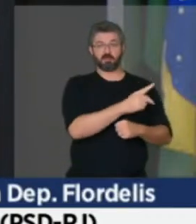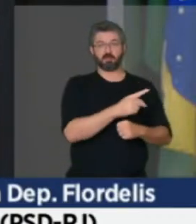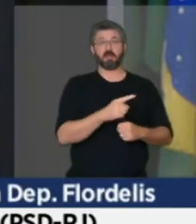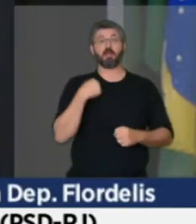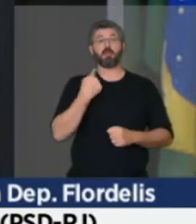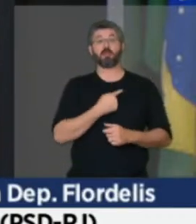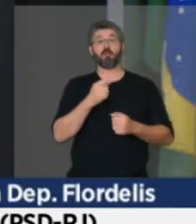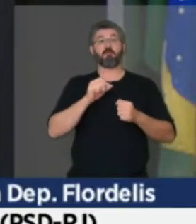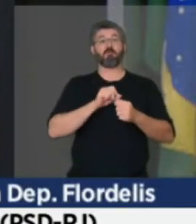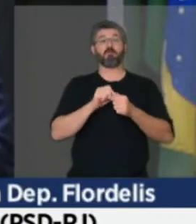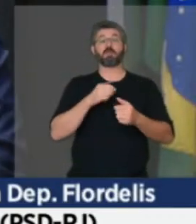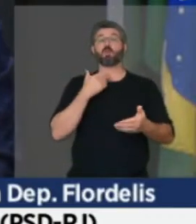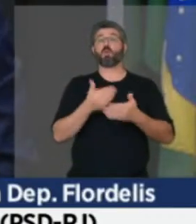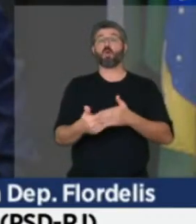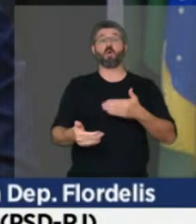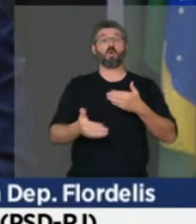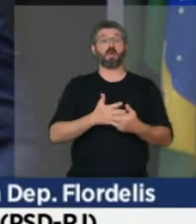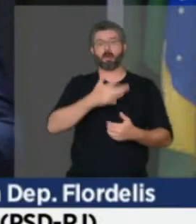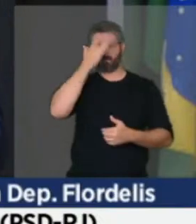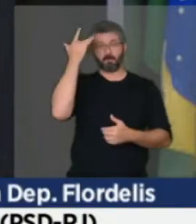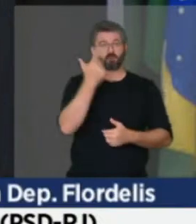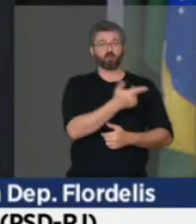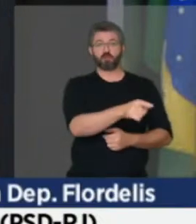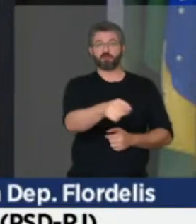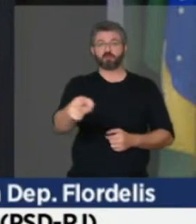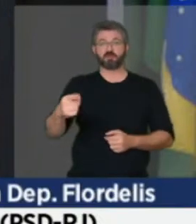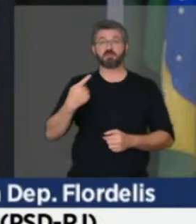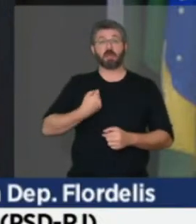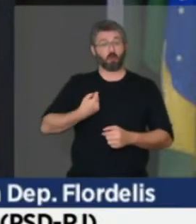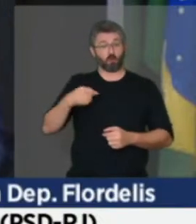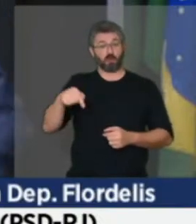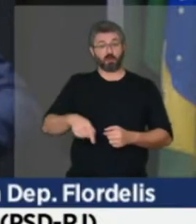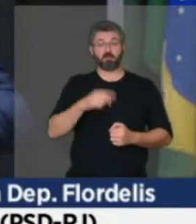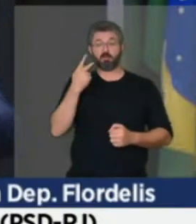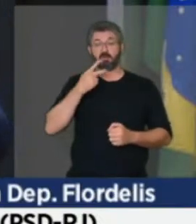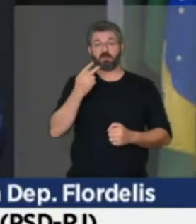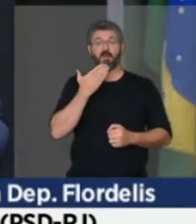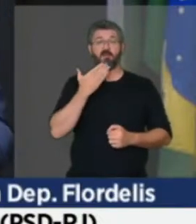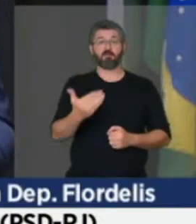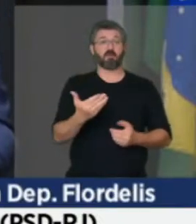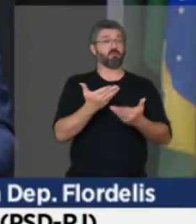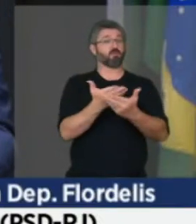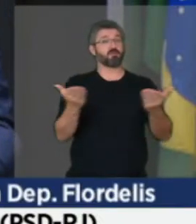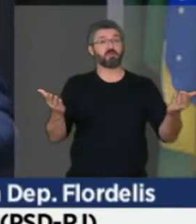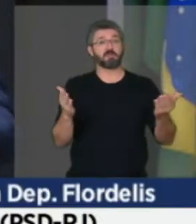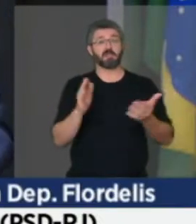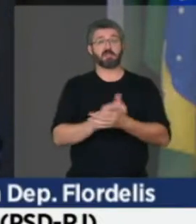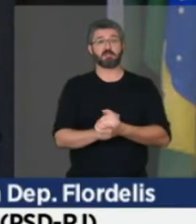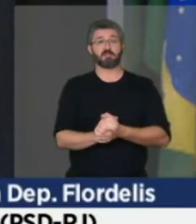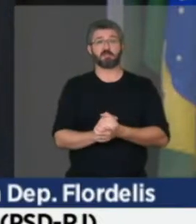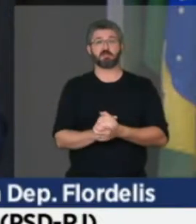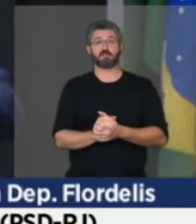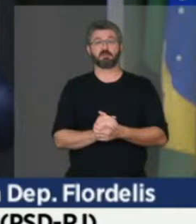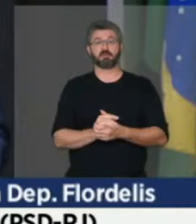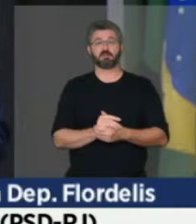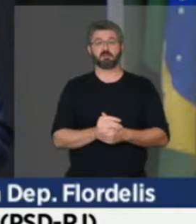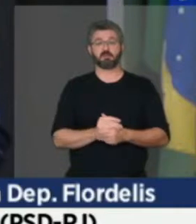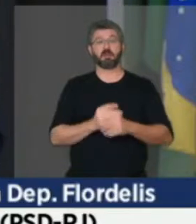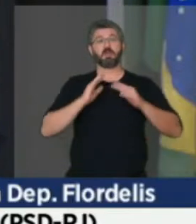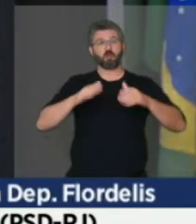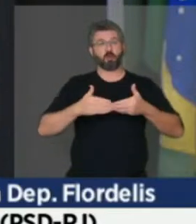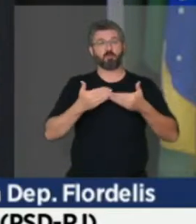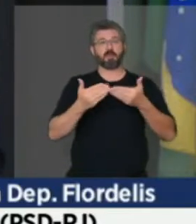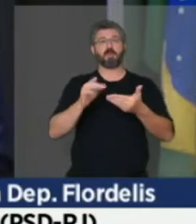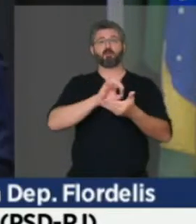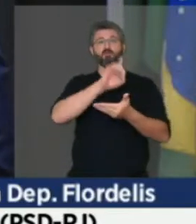isso por cada um e cada uma. Eu estaria aqui a dizer isso em favor dos senhores, como quero citar em homenagem ao dia